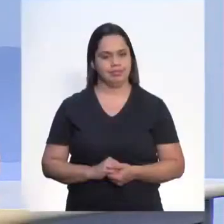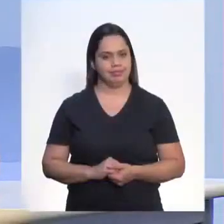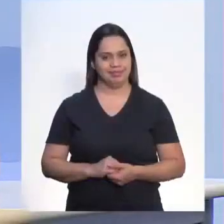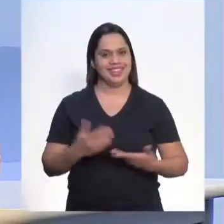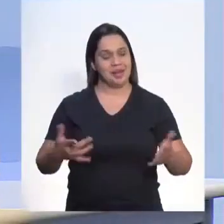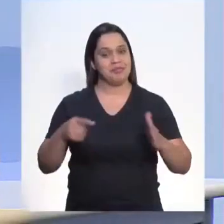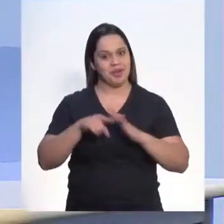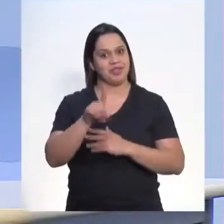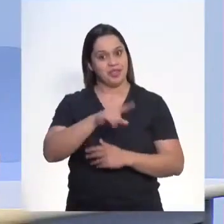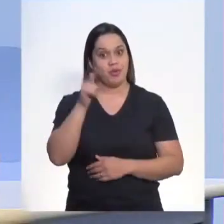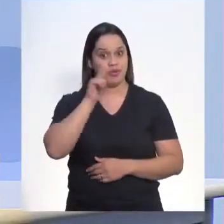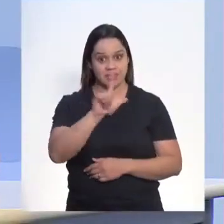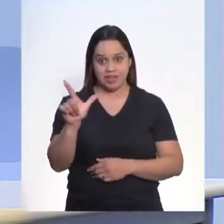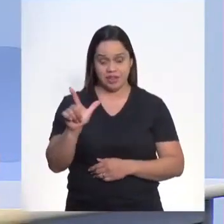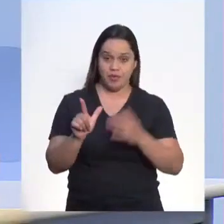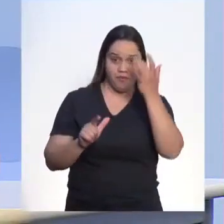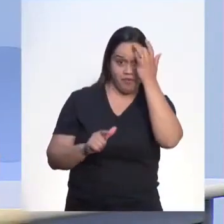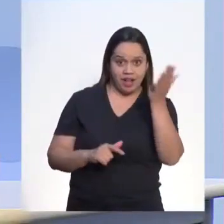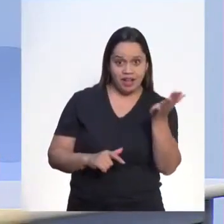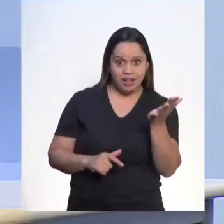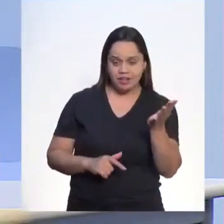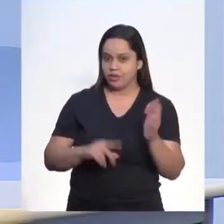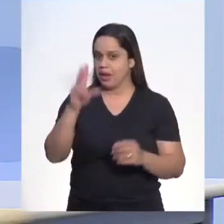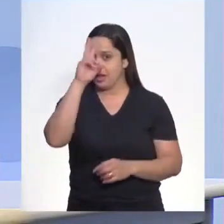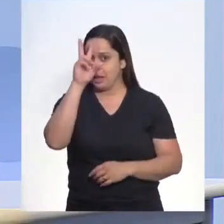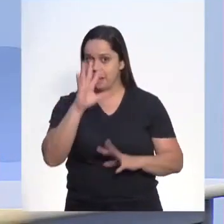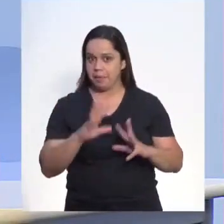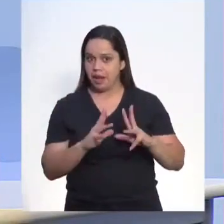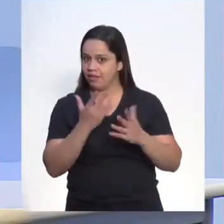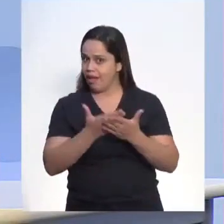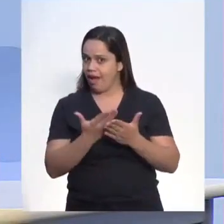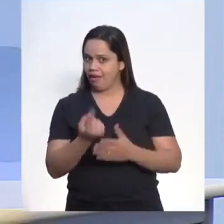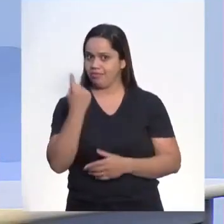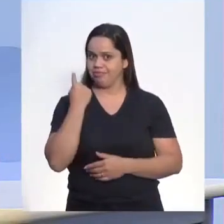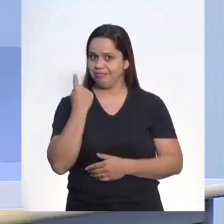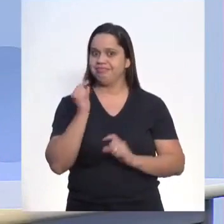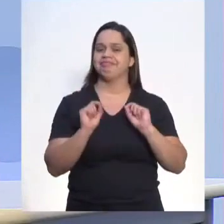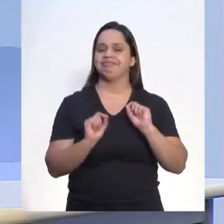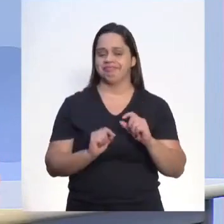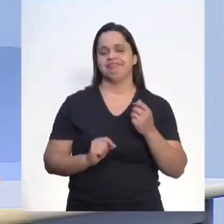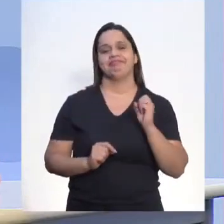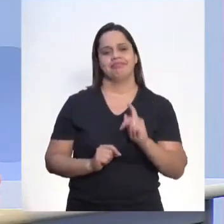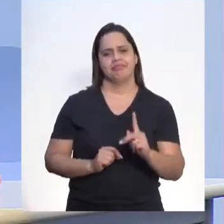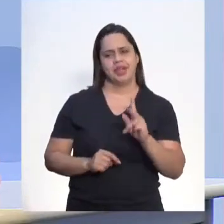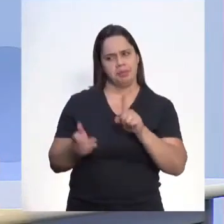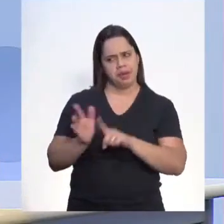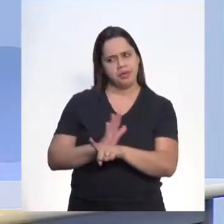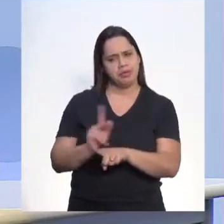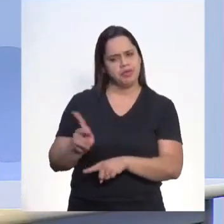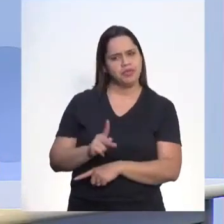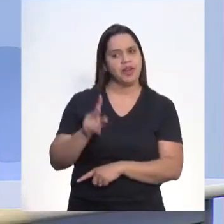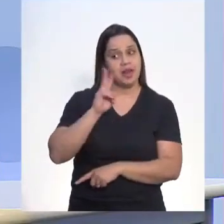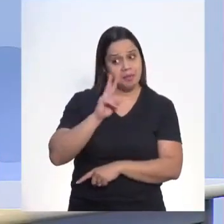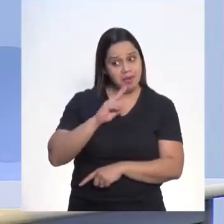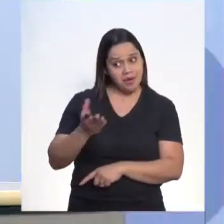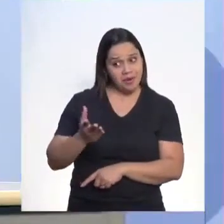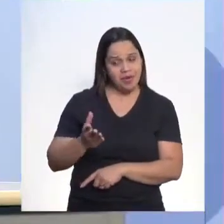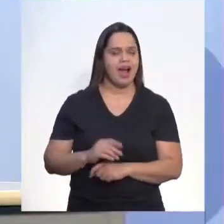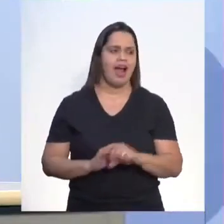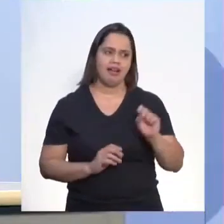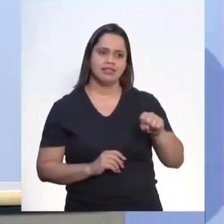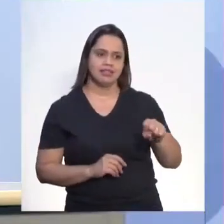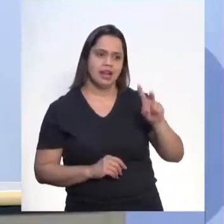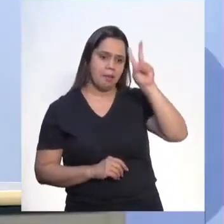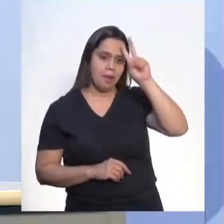aí, vocês conseguiram? Foi fácil? Lembraram das outras aulas, não é mesmo? Eles lembraram, professora Roberta? Lembraram, professora